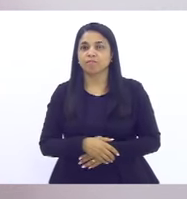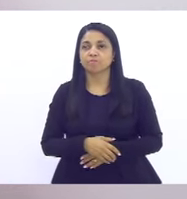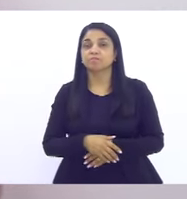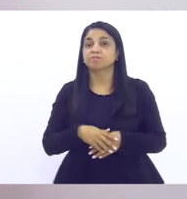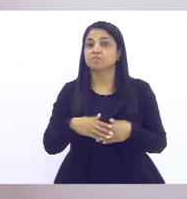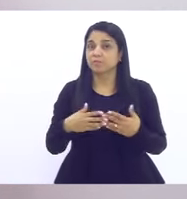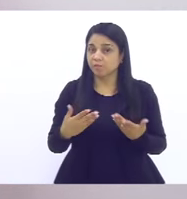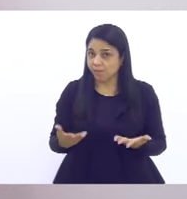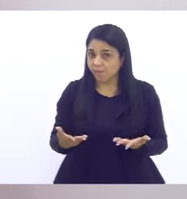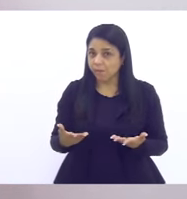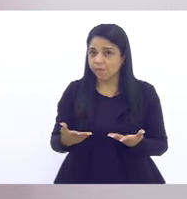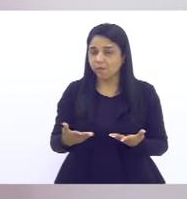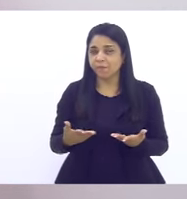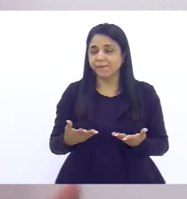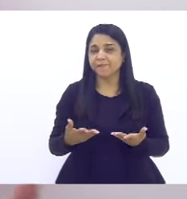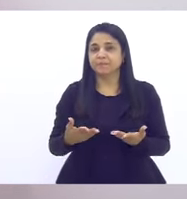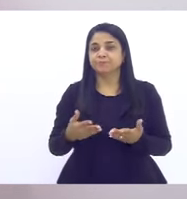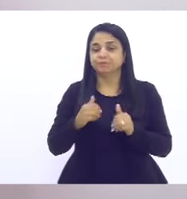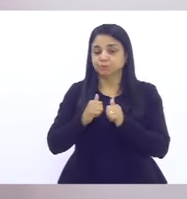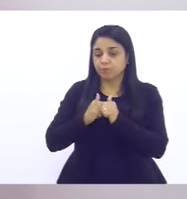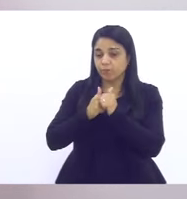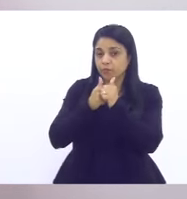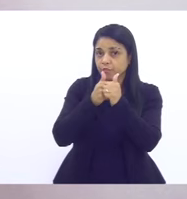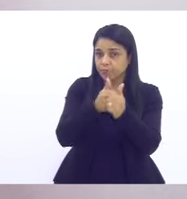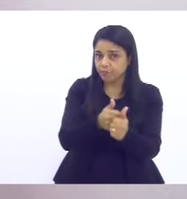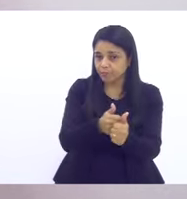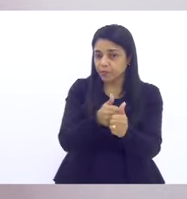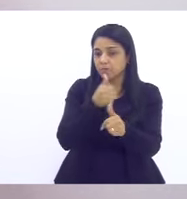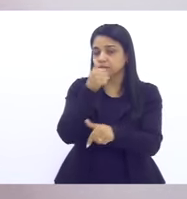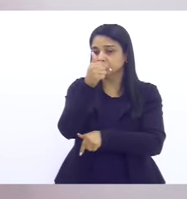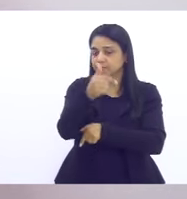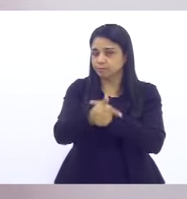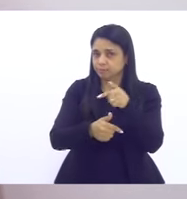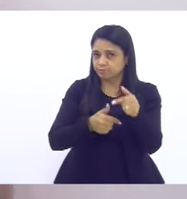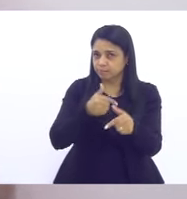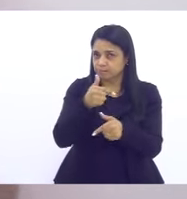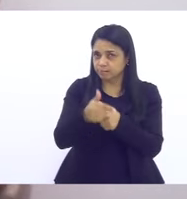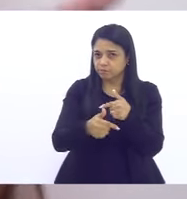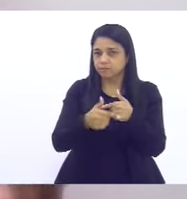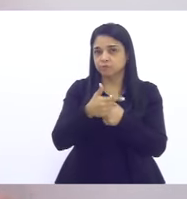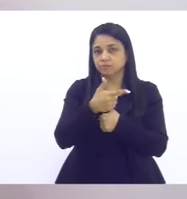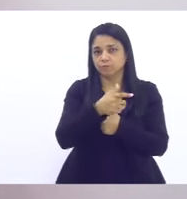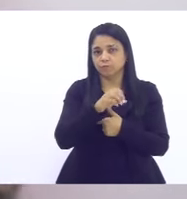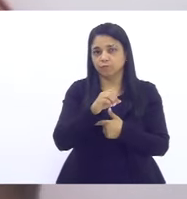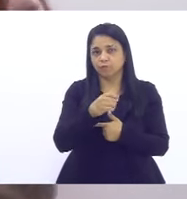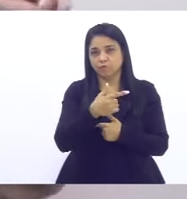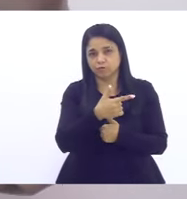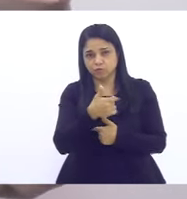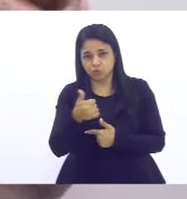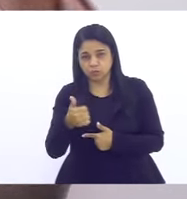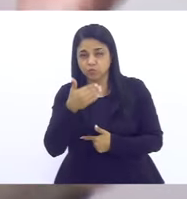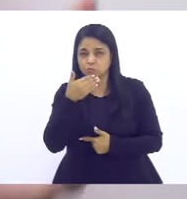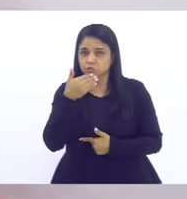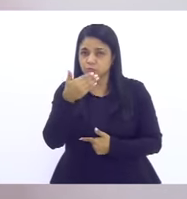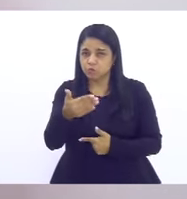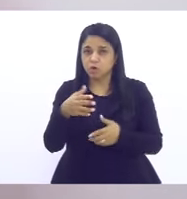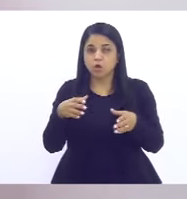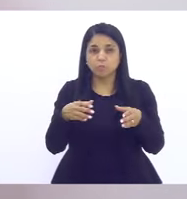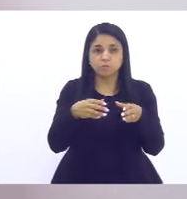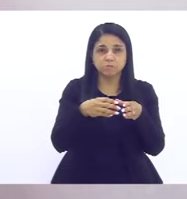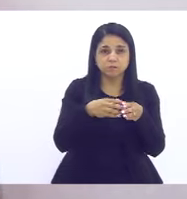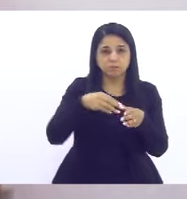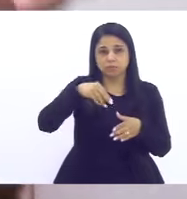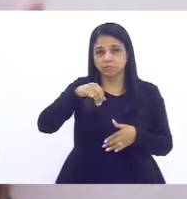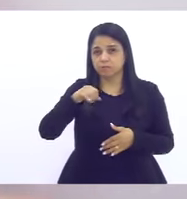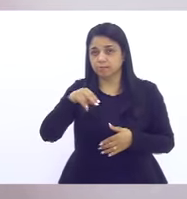em decorrência do acompanhamento desses trabalhos todos, em 2021, solicitei à Comissão de Minas e